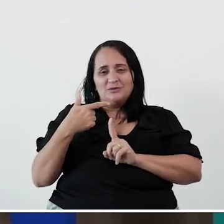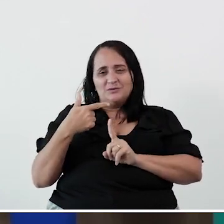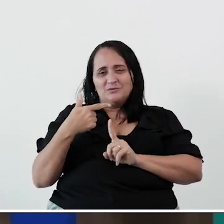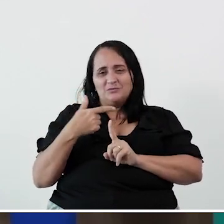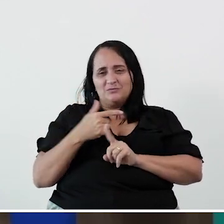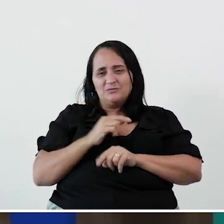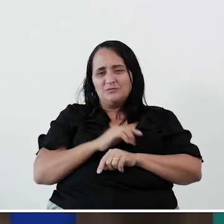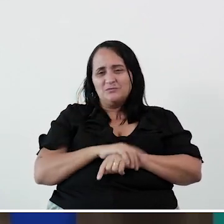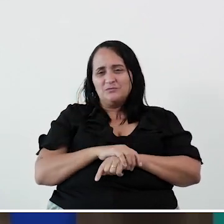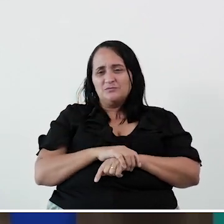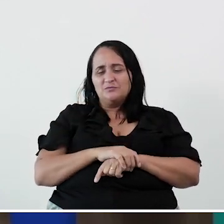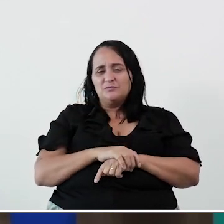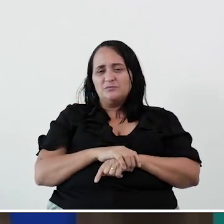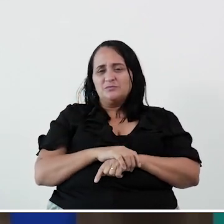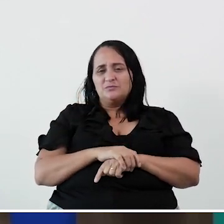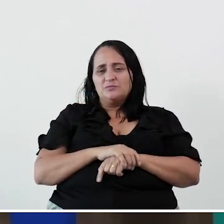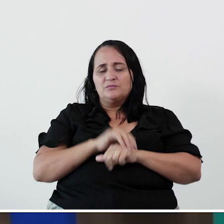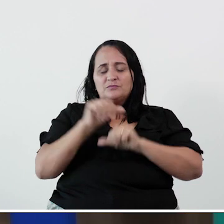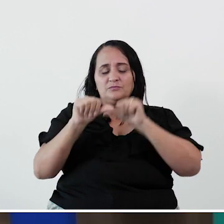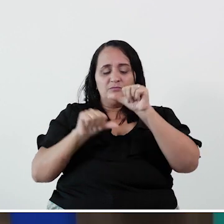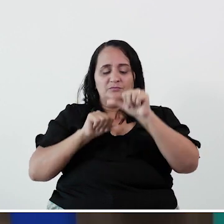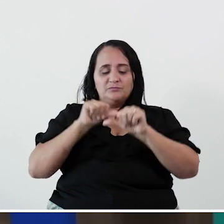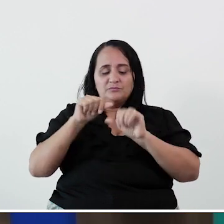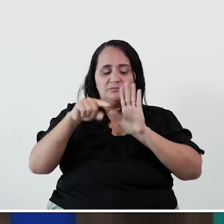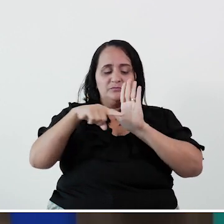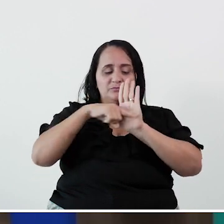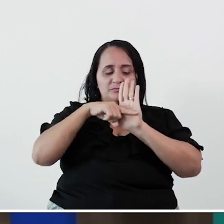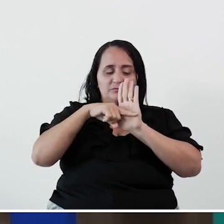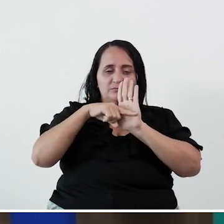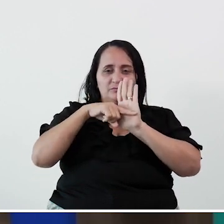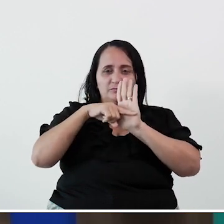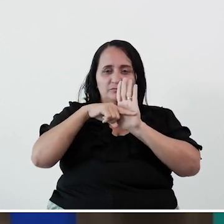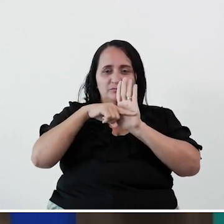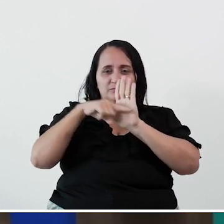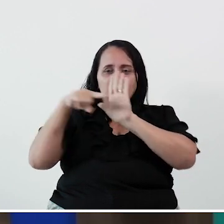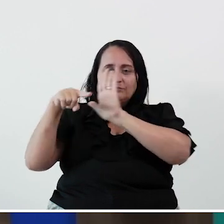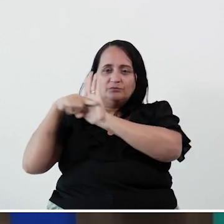gente troca o sinal. Então, eu teria isso aqui.